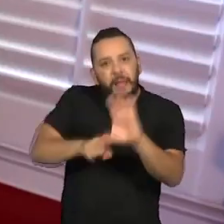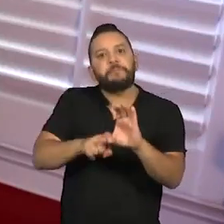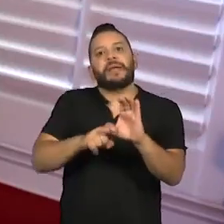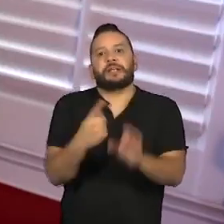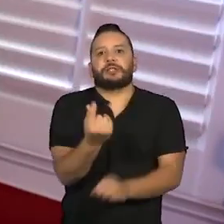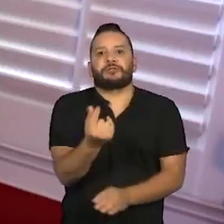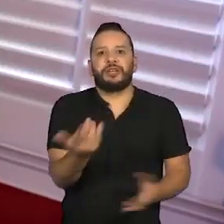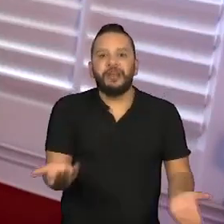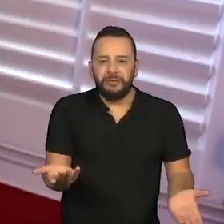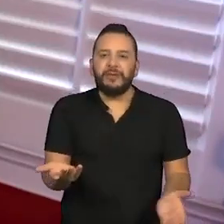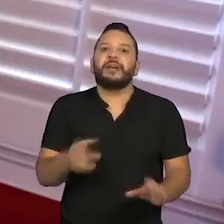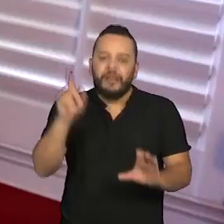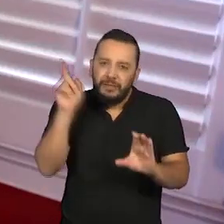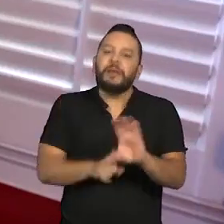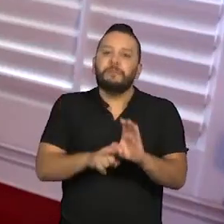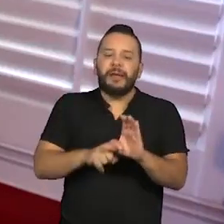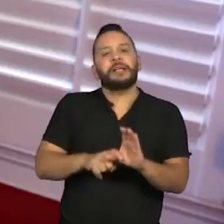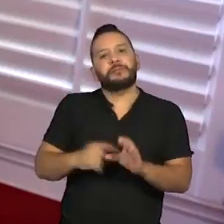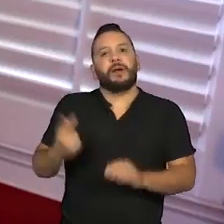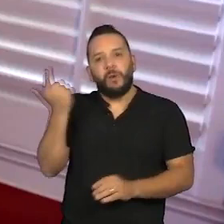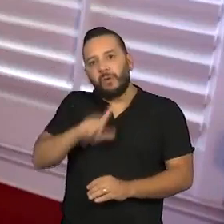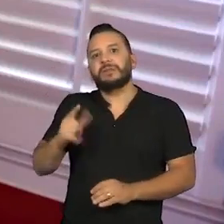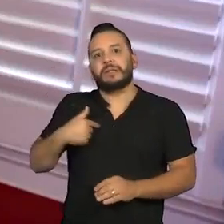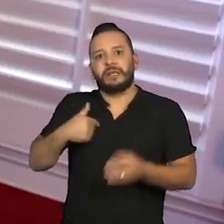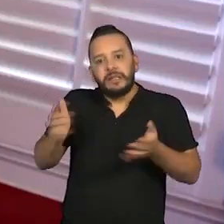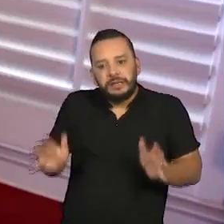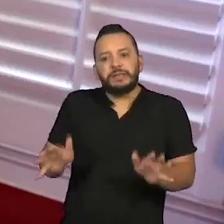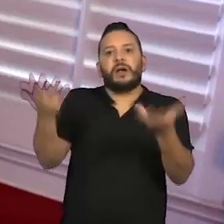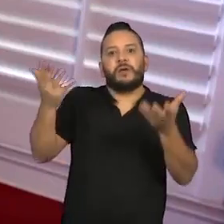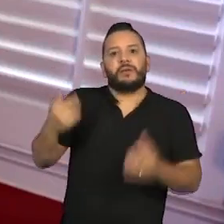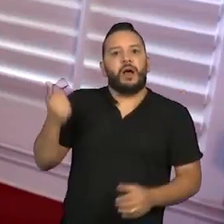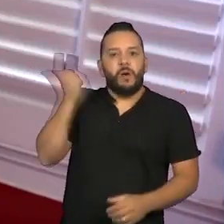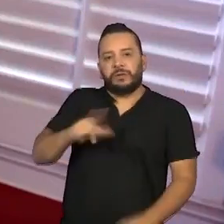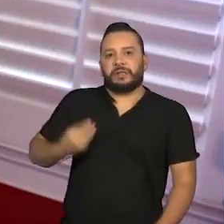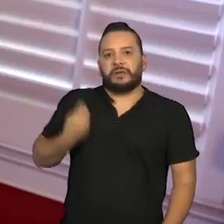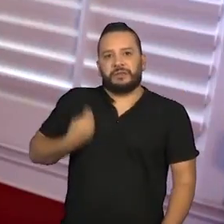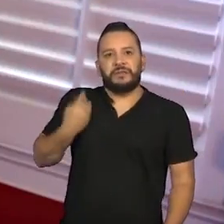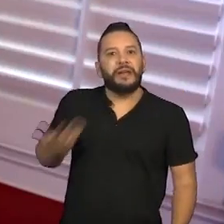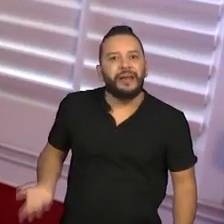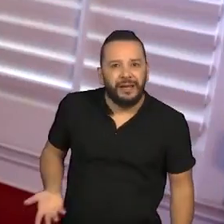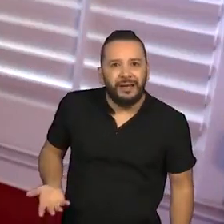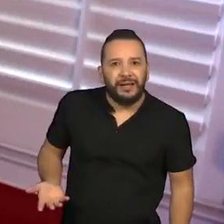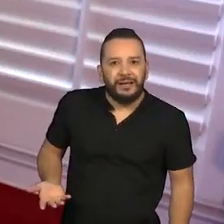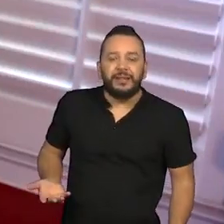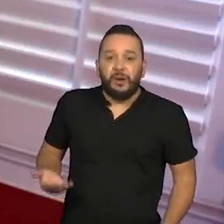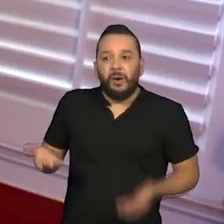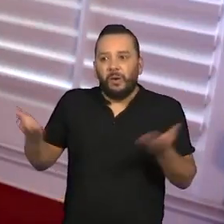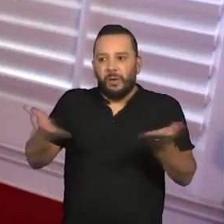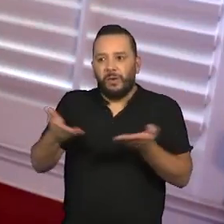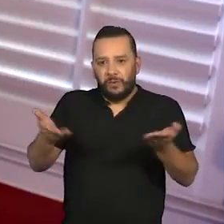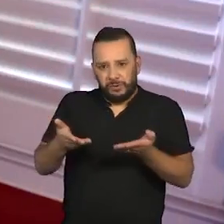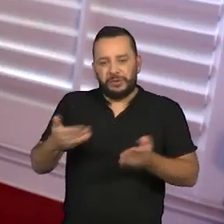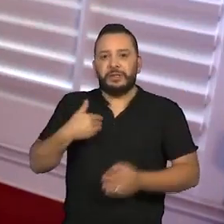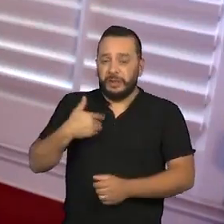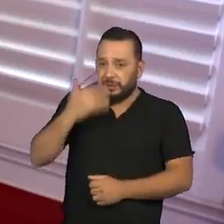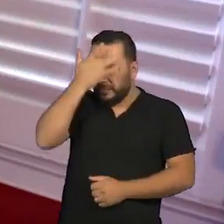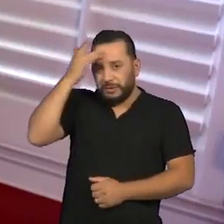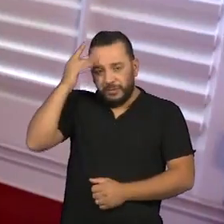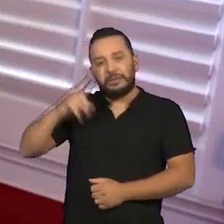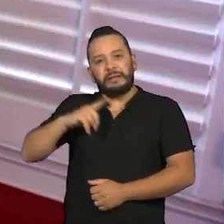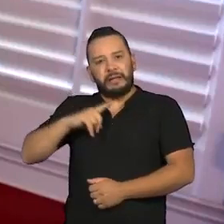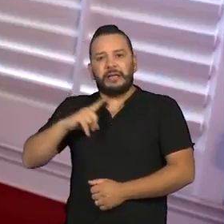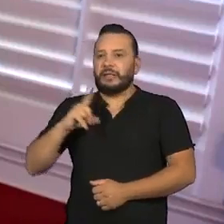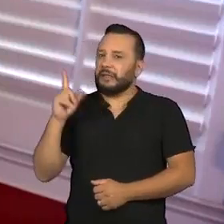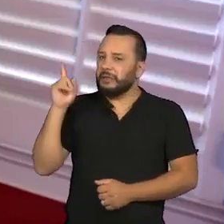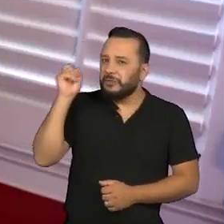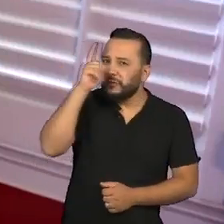que ganha dia a dia para poder sobreviver, e essas pessoas hoje estão impossibilitadas ou estão com enormes dificuldades de